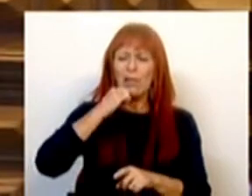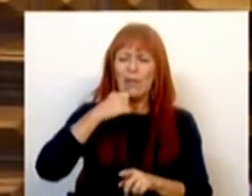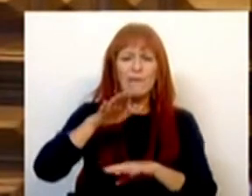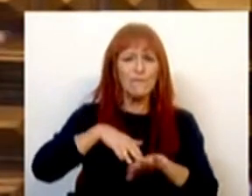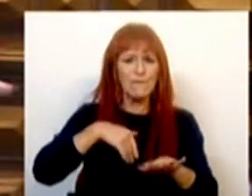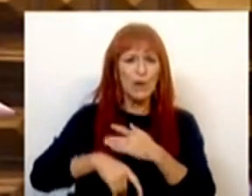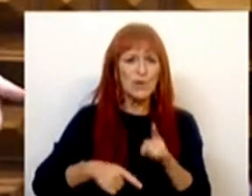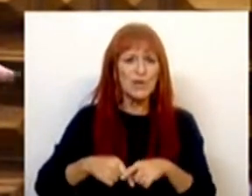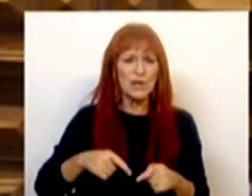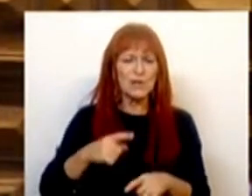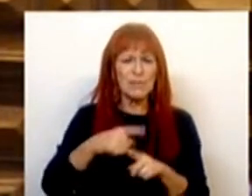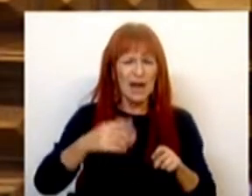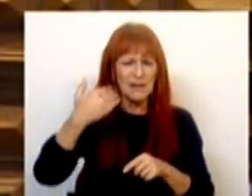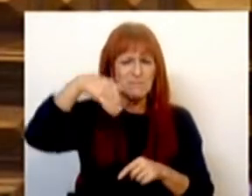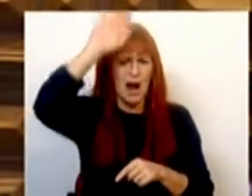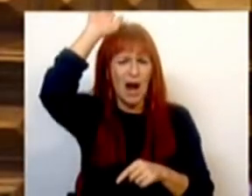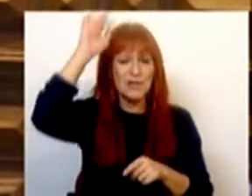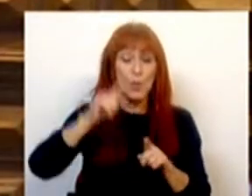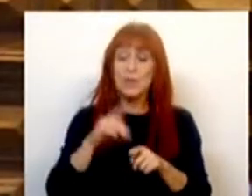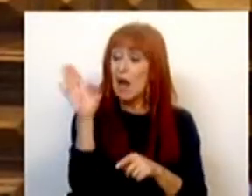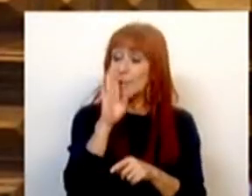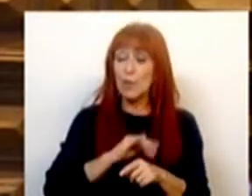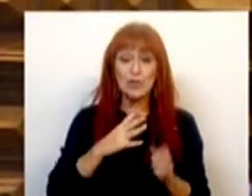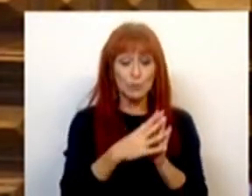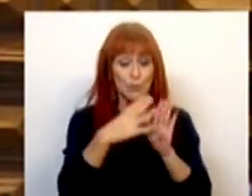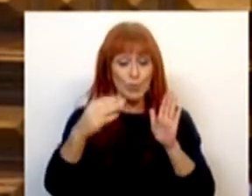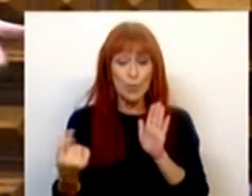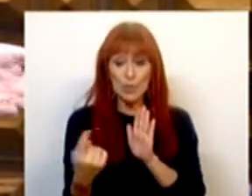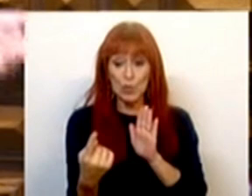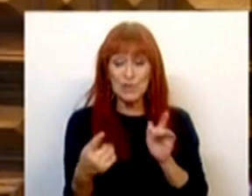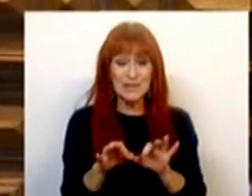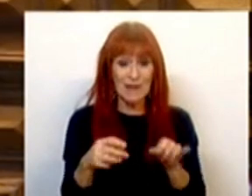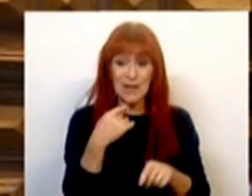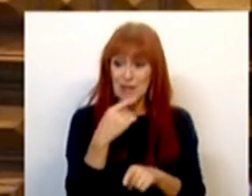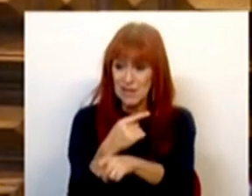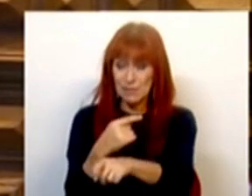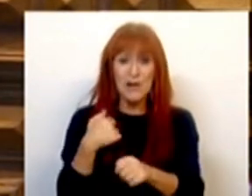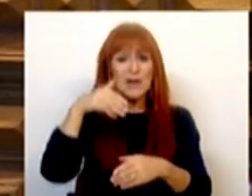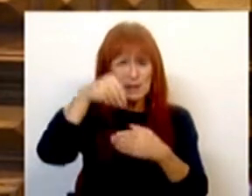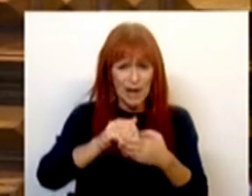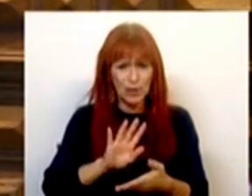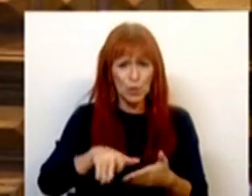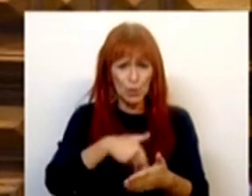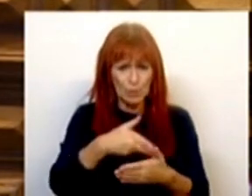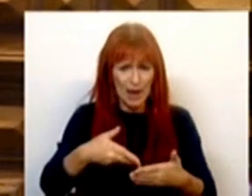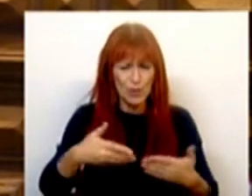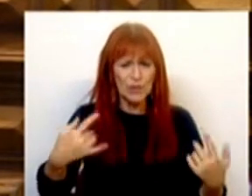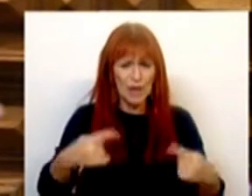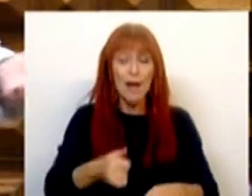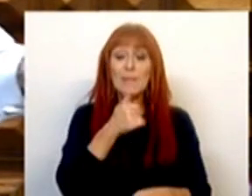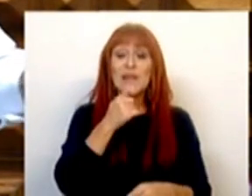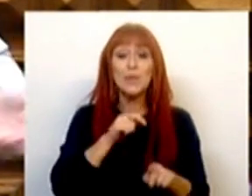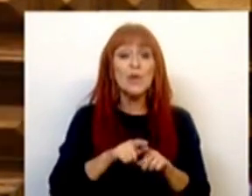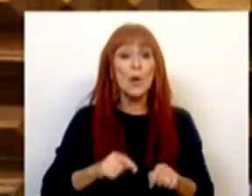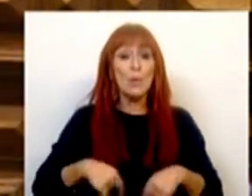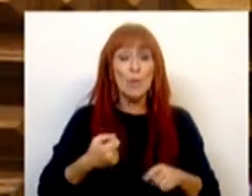sistematicamente, o plano já vai em mais de metade. Quanto à aplicação e à transposição das diretivas, como bem referiu, ainda está dentro do plano. Quanto a medidas para